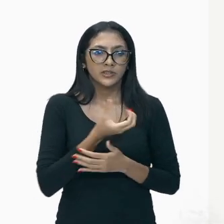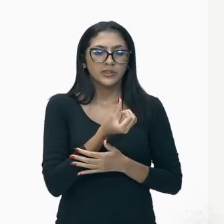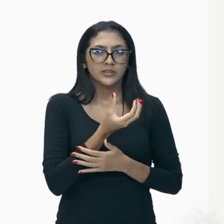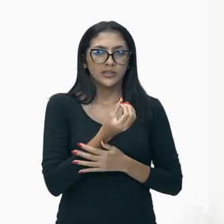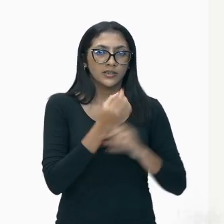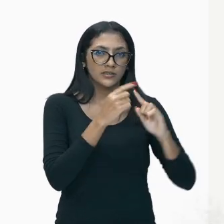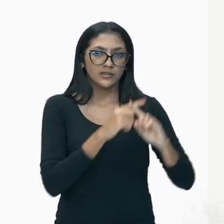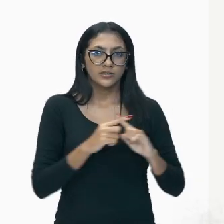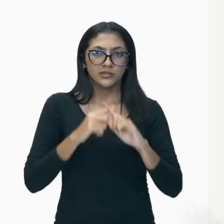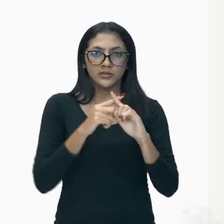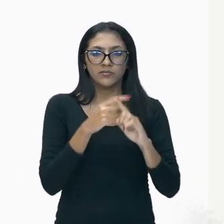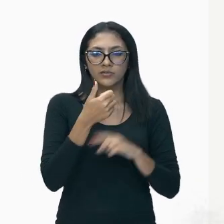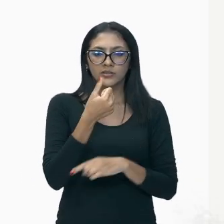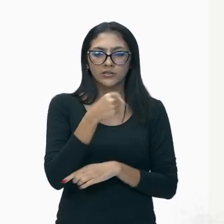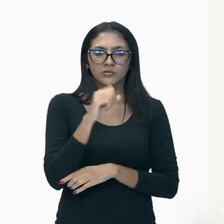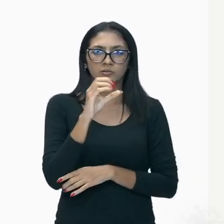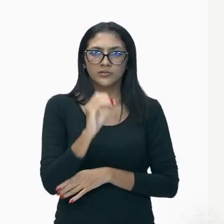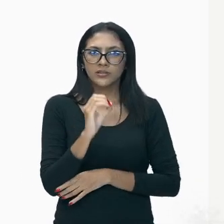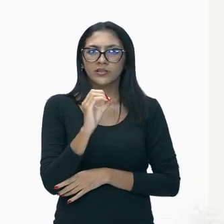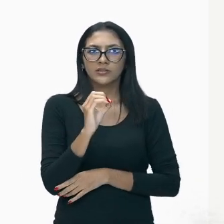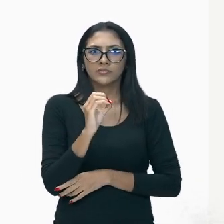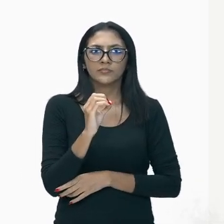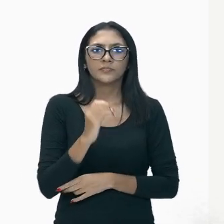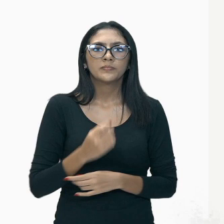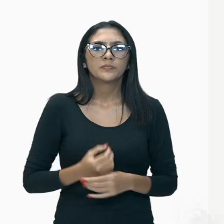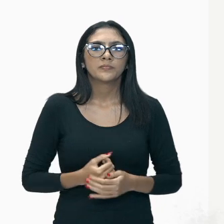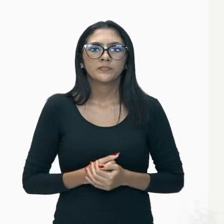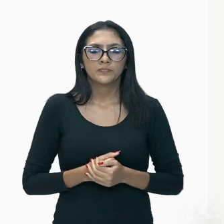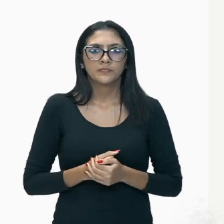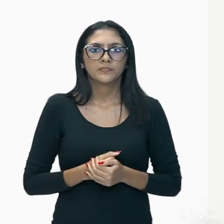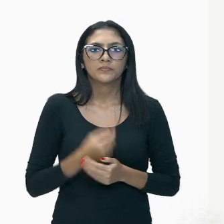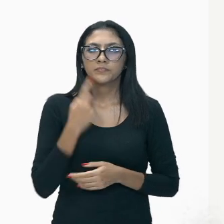vezes 180. Aí nós temos